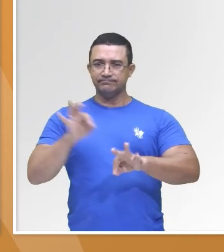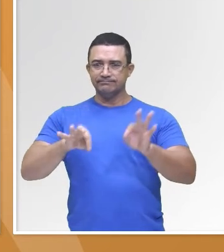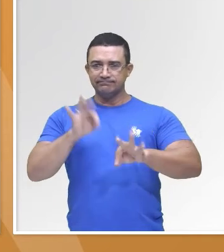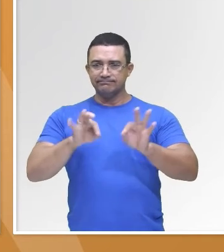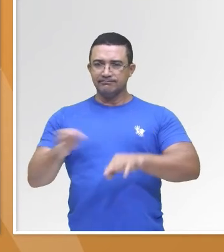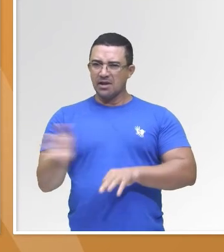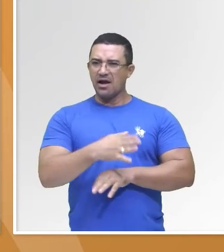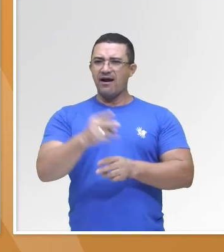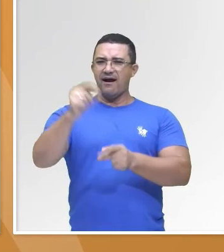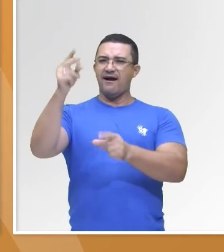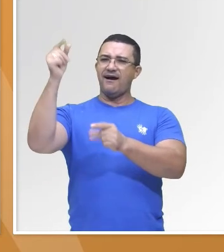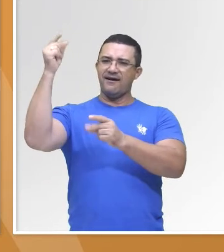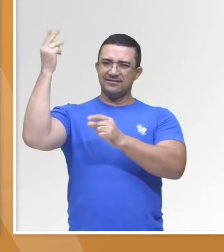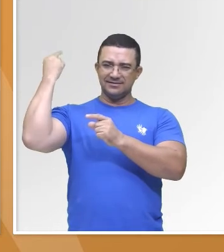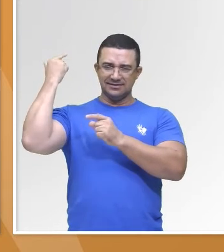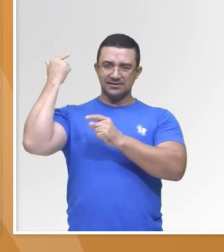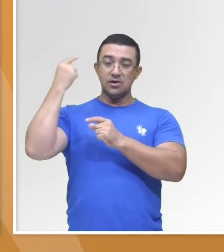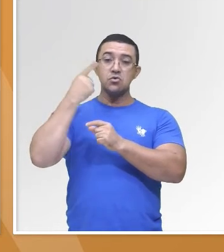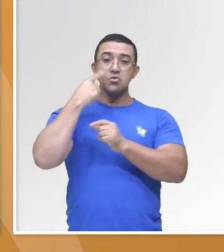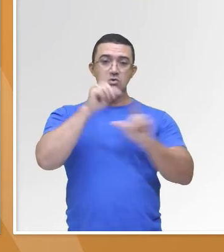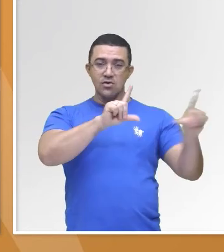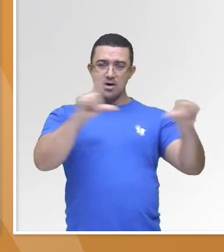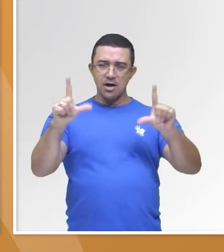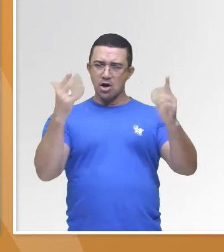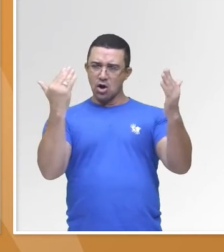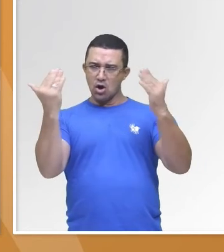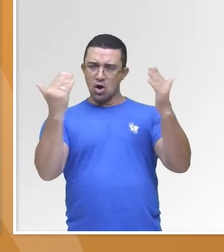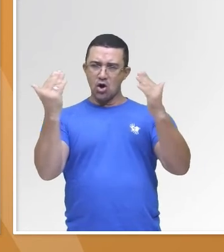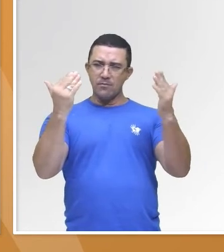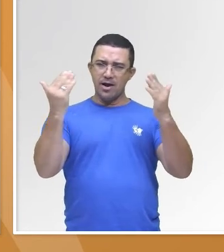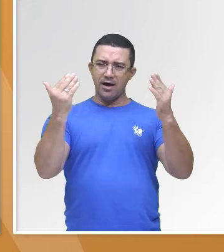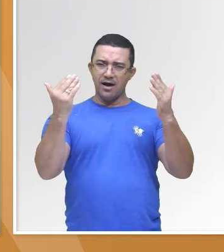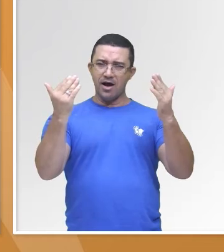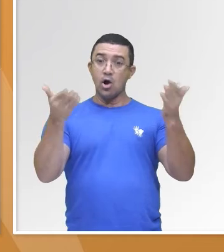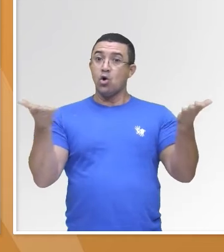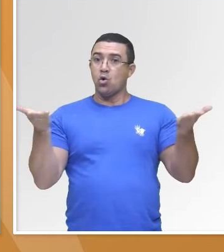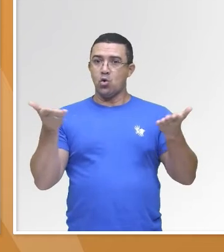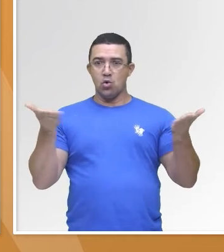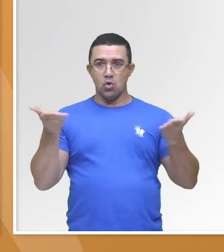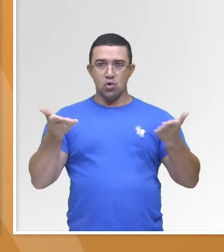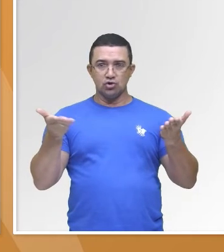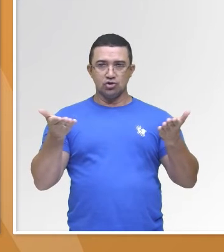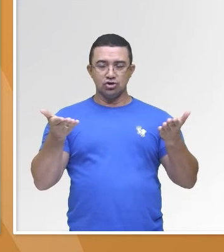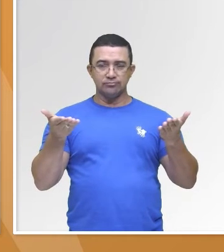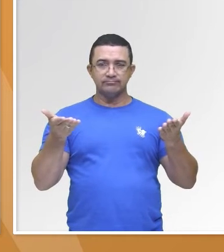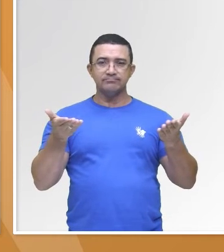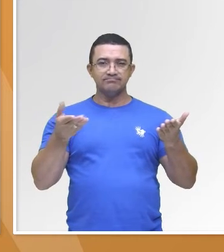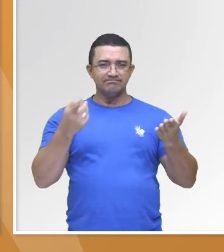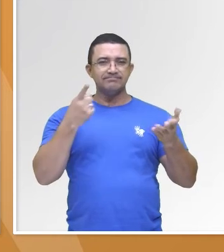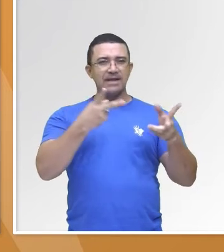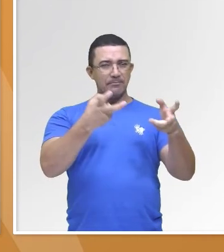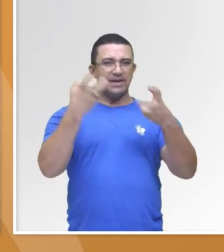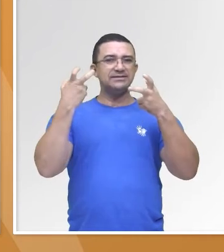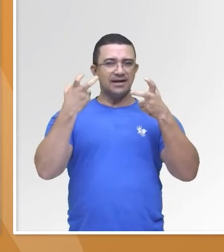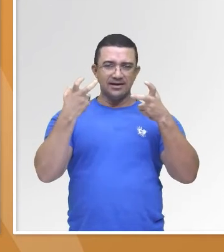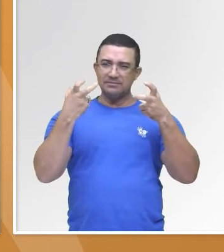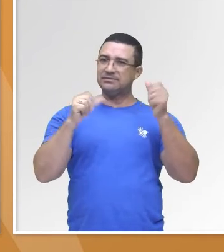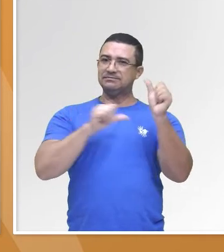relativamente antiga. Se a gente pega essa imagem e compara com as multinacionais existentes hoje, a gente vai ver que mudou,